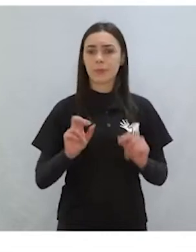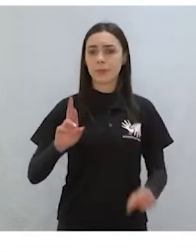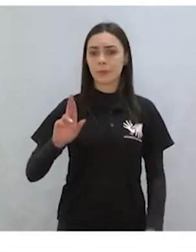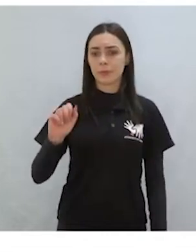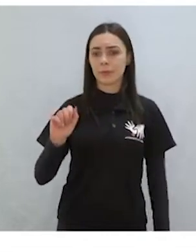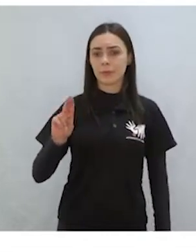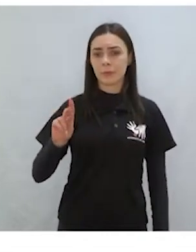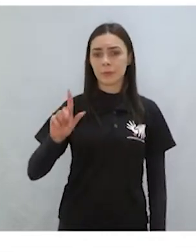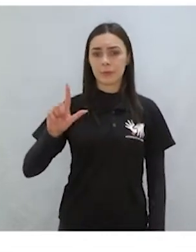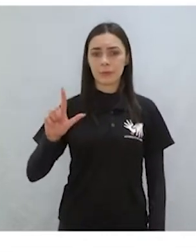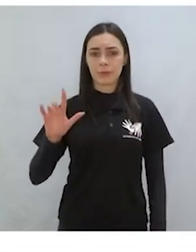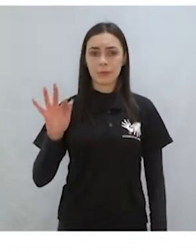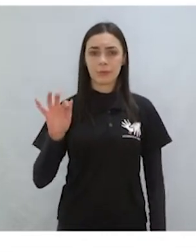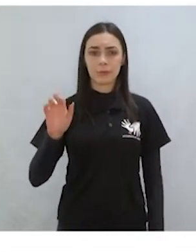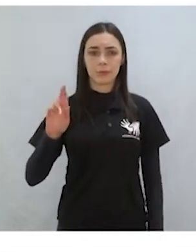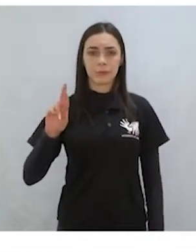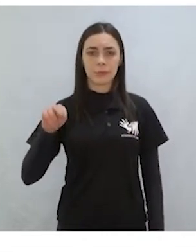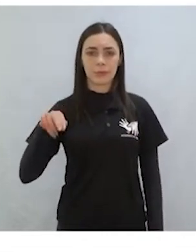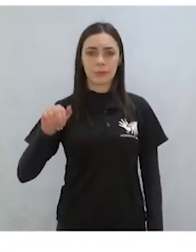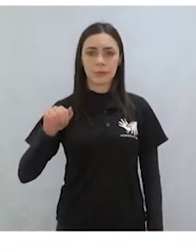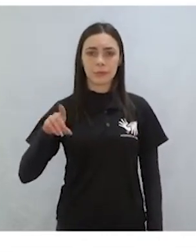Ilustrações: Raul Fernandes.